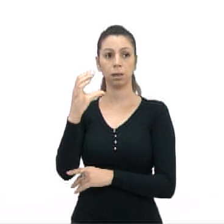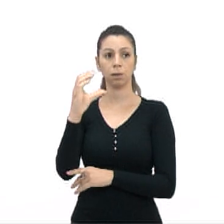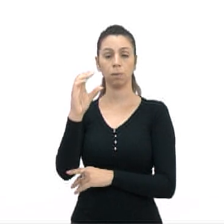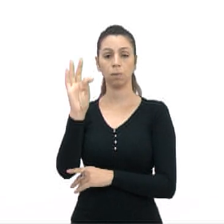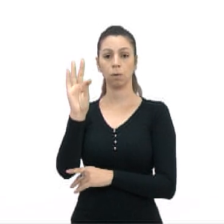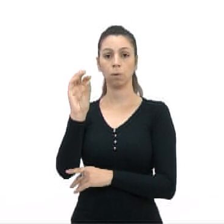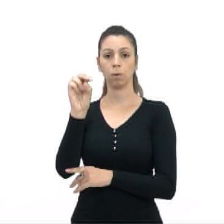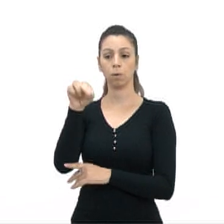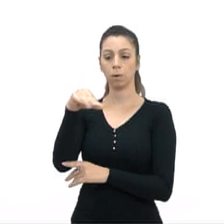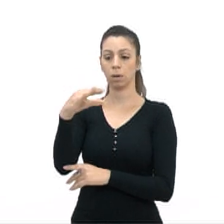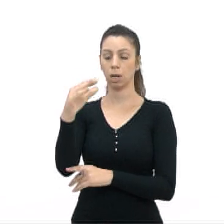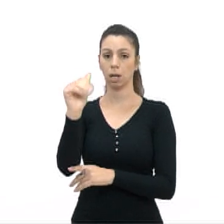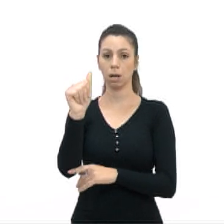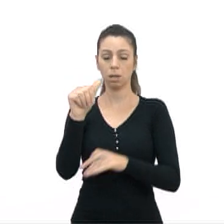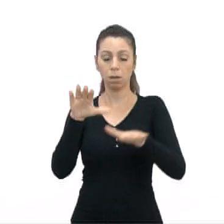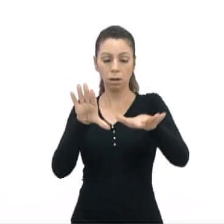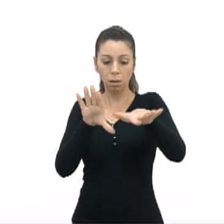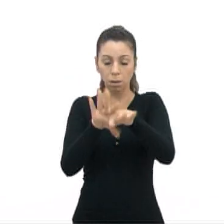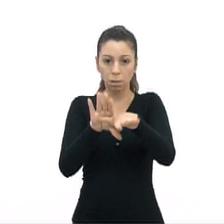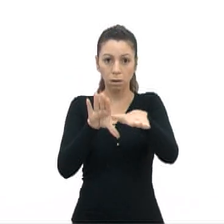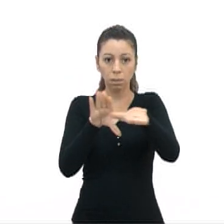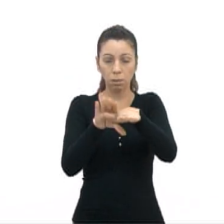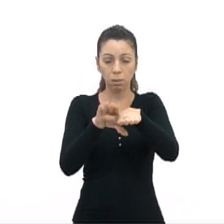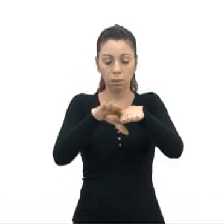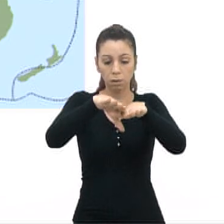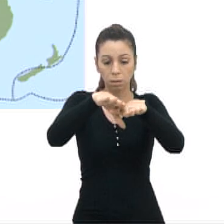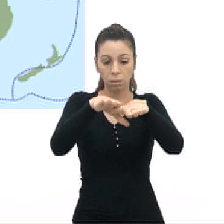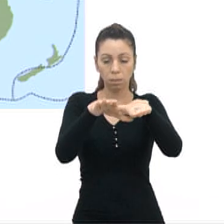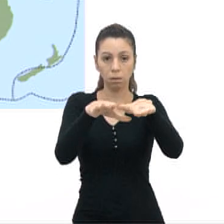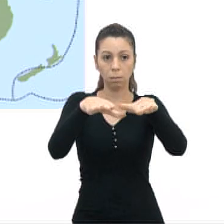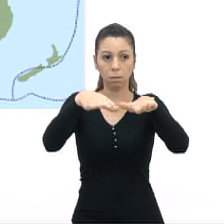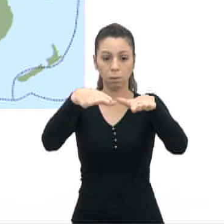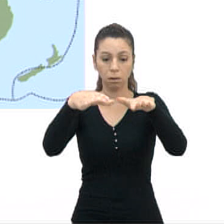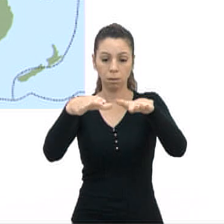deslocam lentamente sobre o manto.